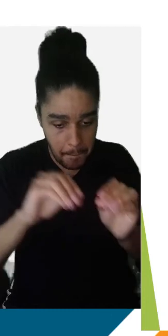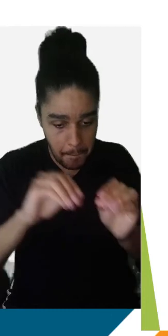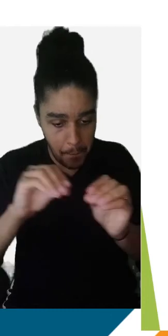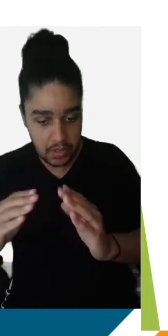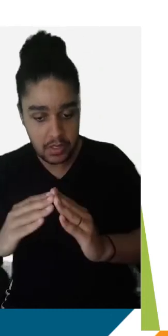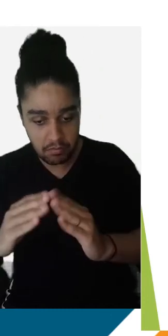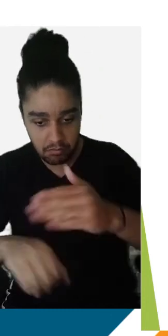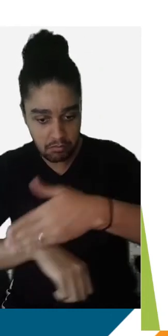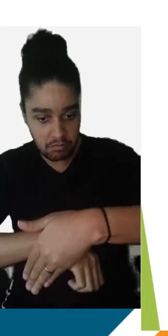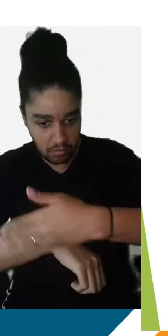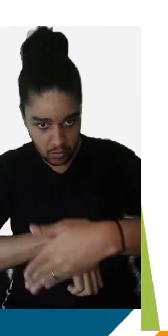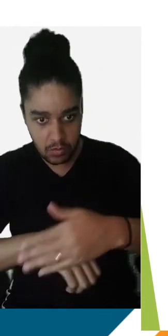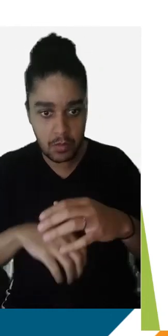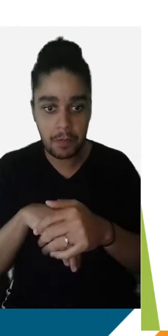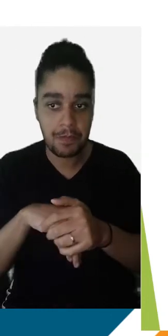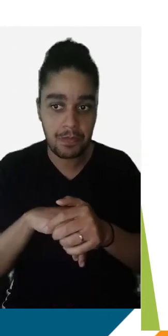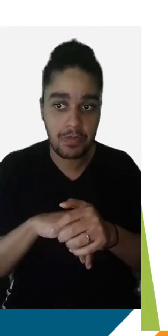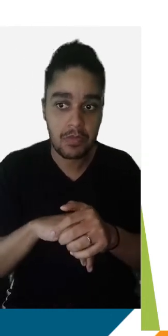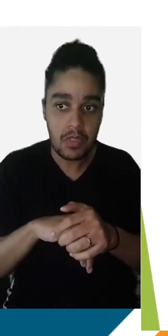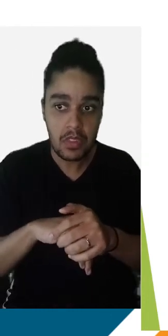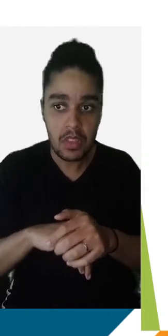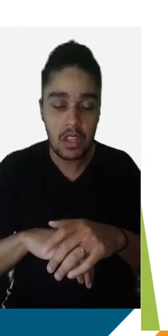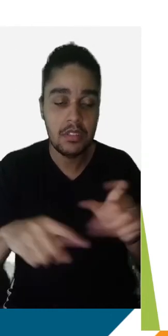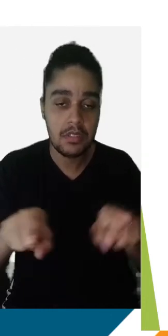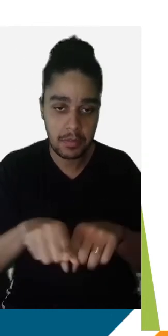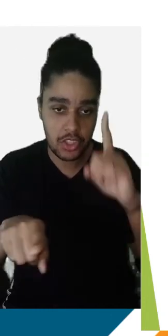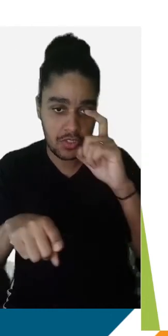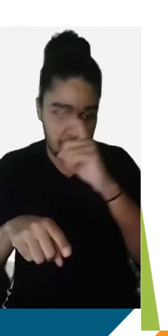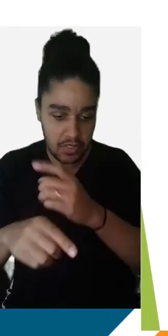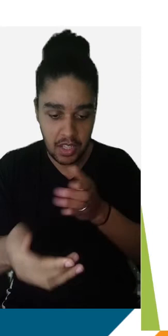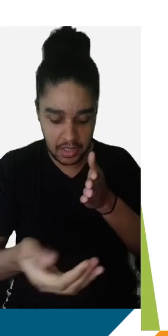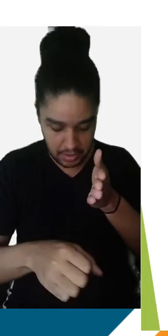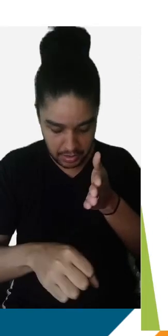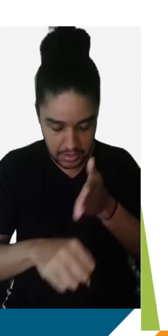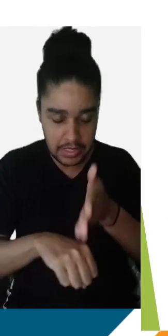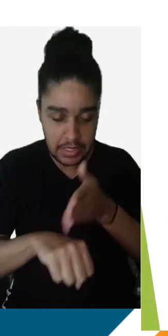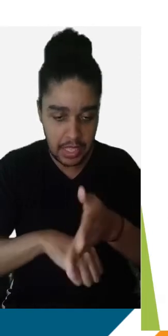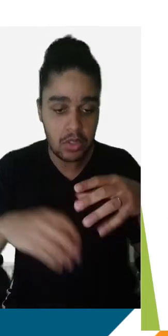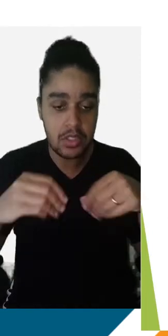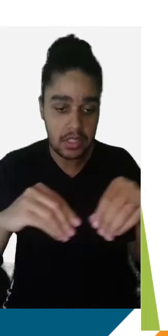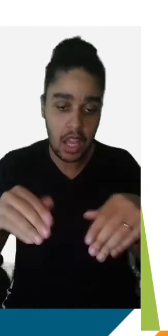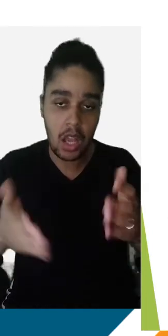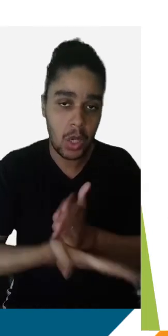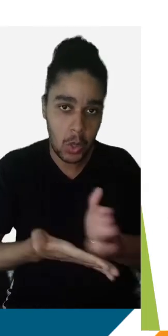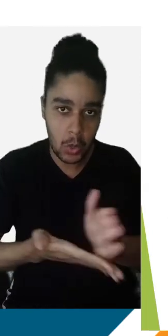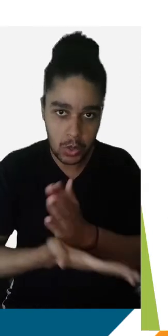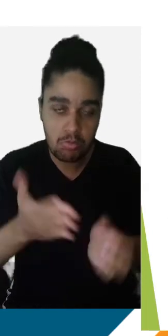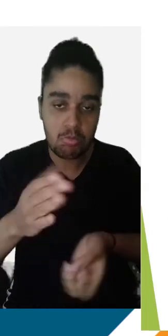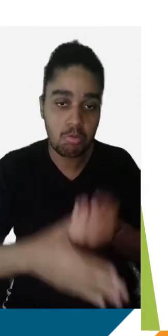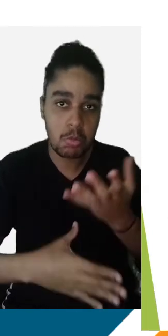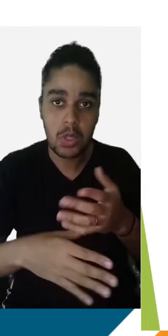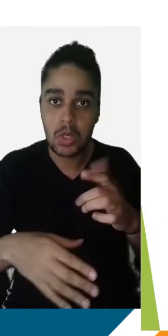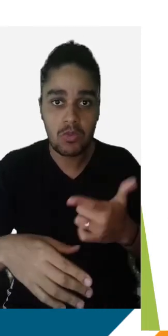Violência no campo no sentido da dificuldade do acesso à terra por parte dos pequenos produtores, e quando conseguem ter